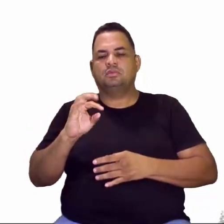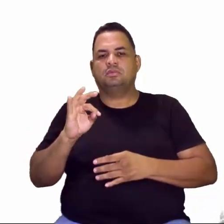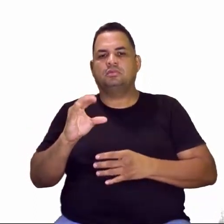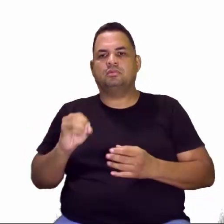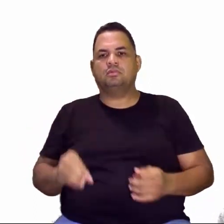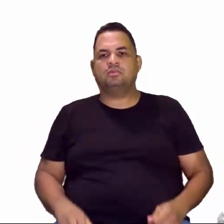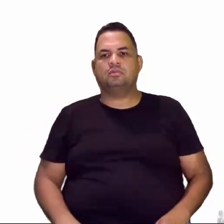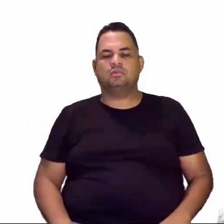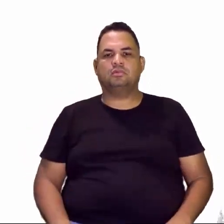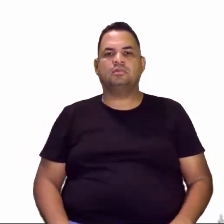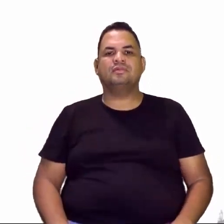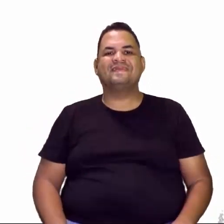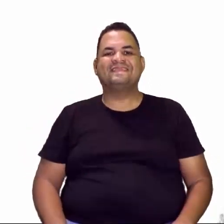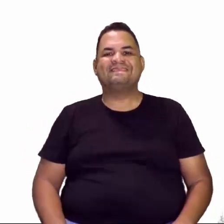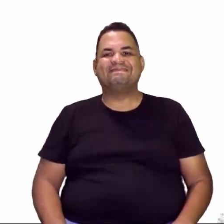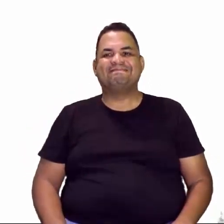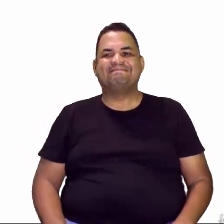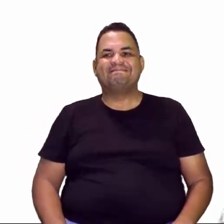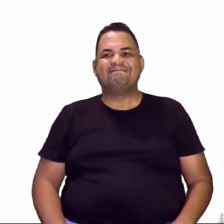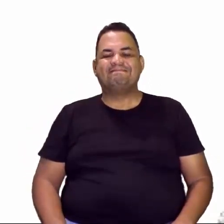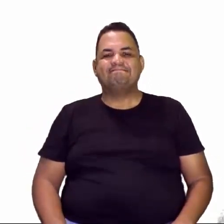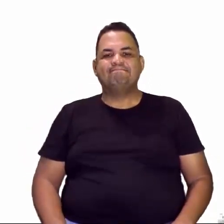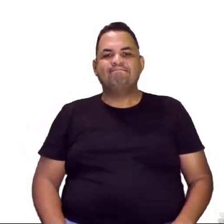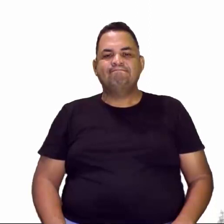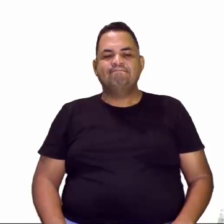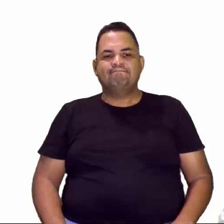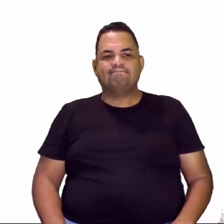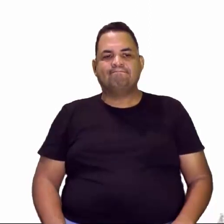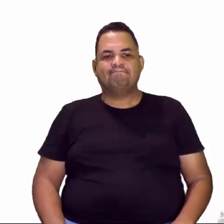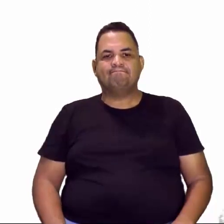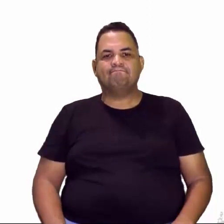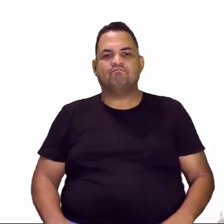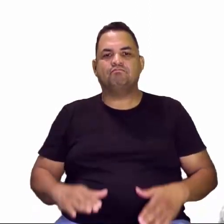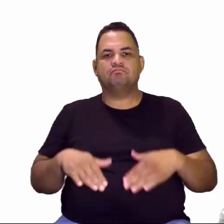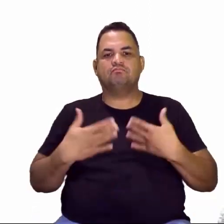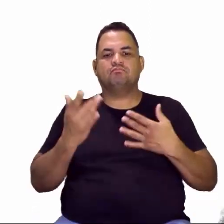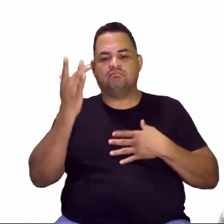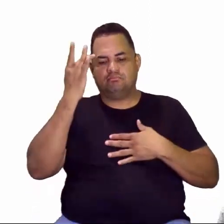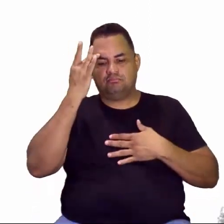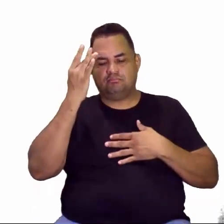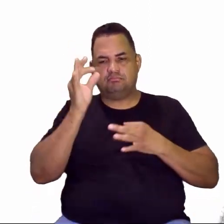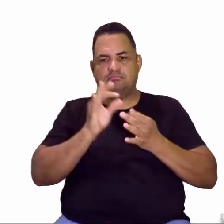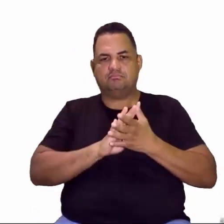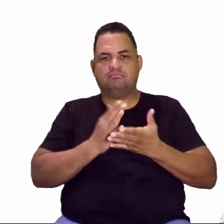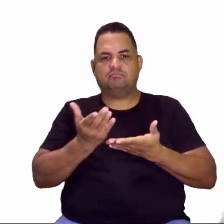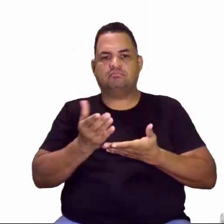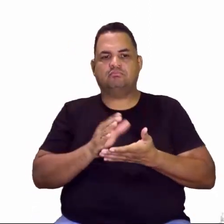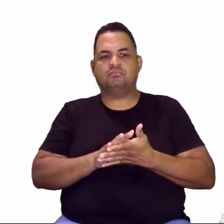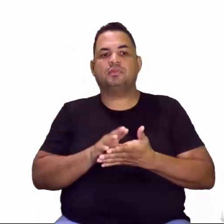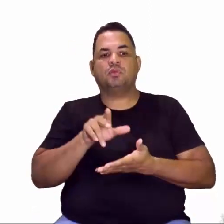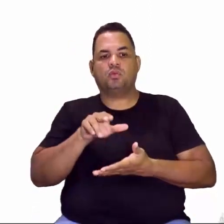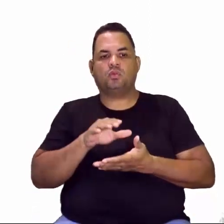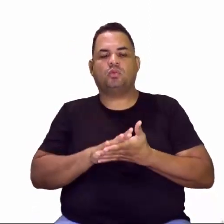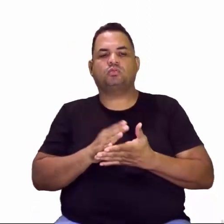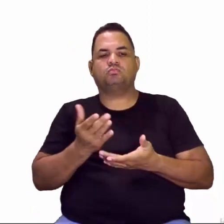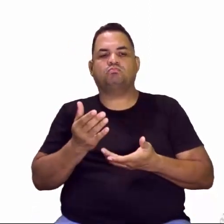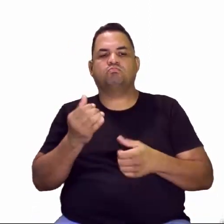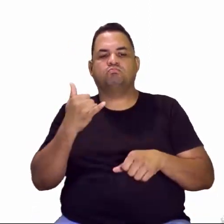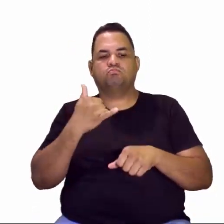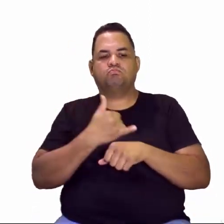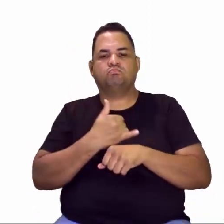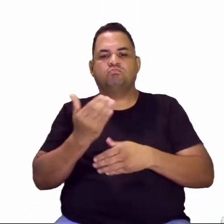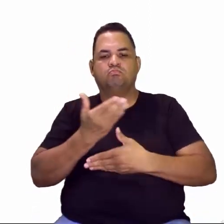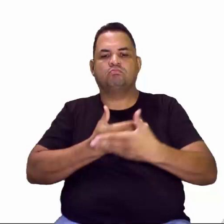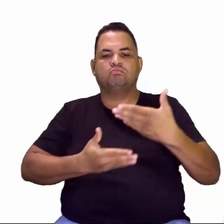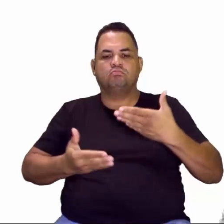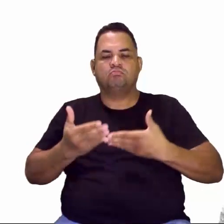Beleza? Agora ele quer que você diga qual vai ser a fórmula se eu pegar esse mesmo metal e